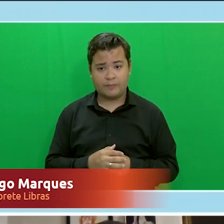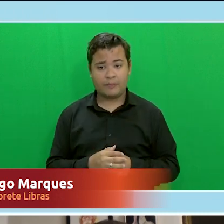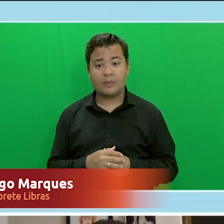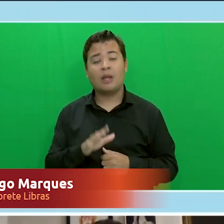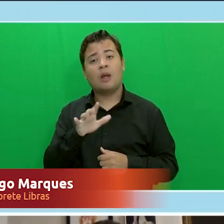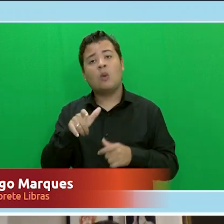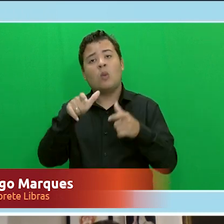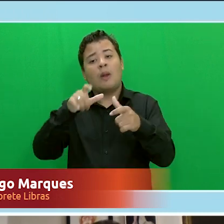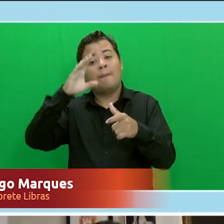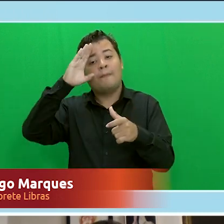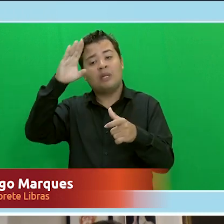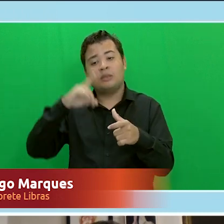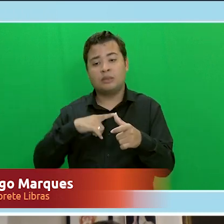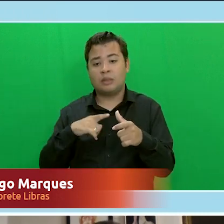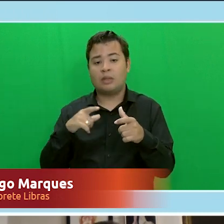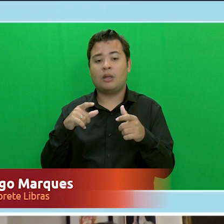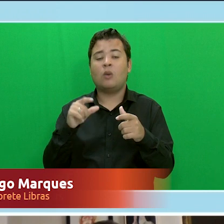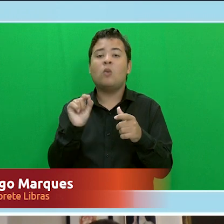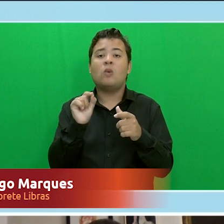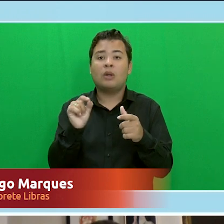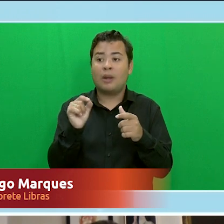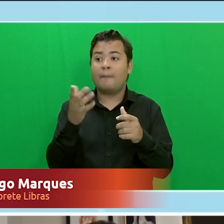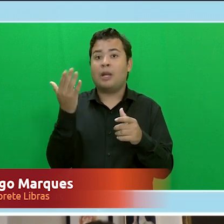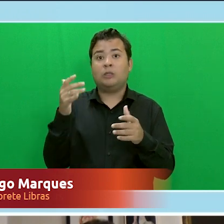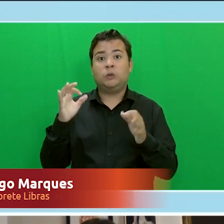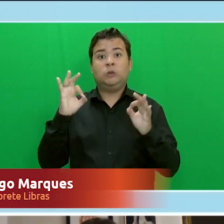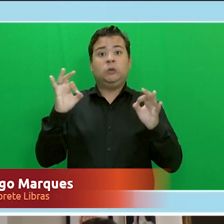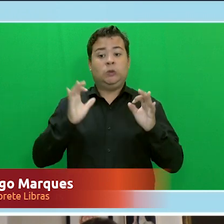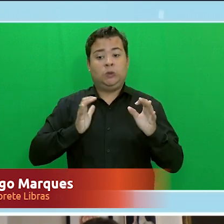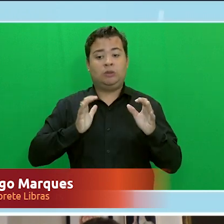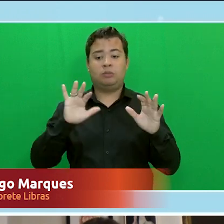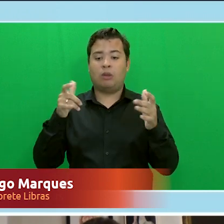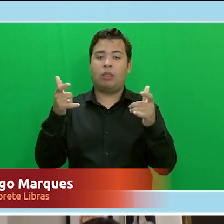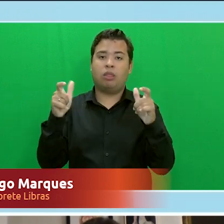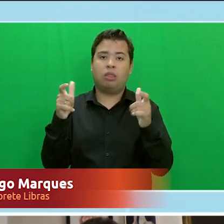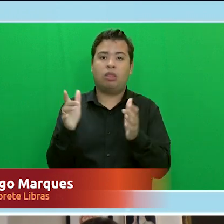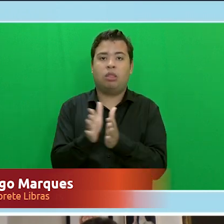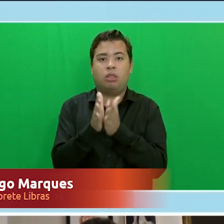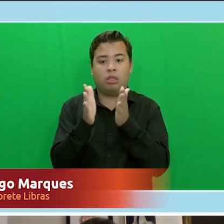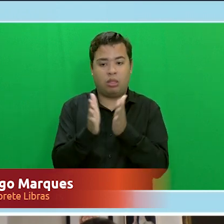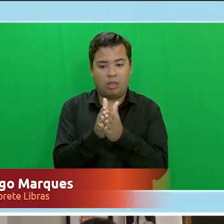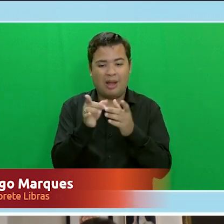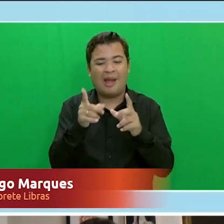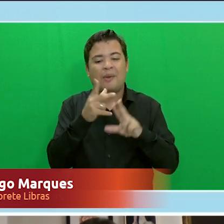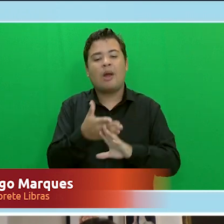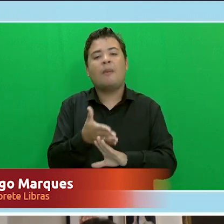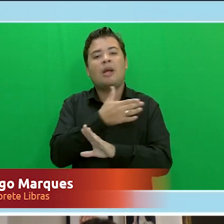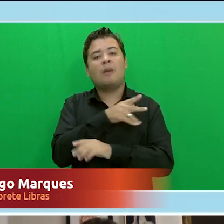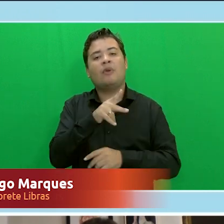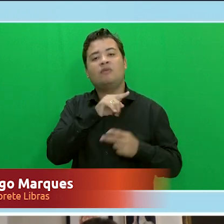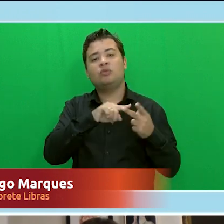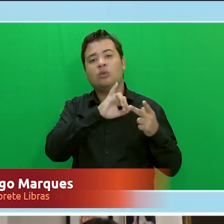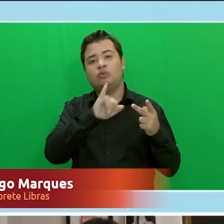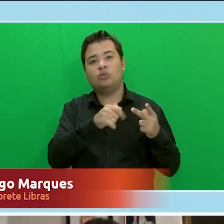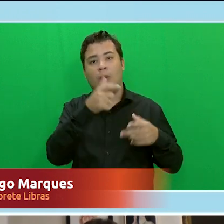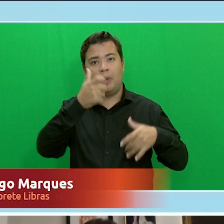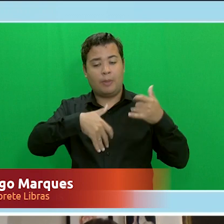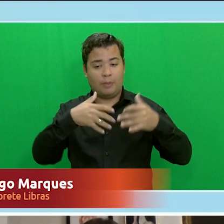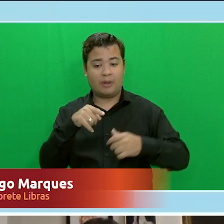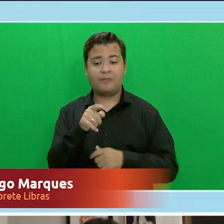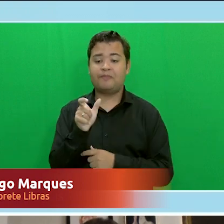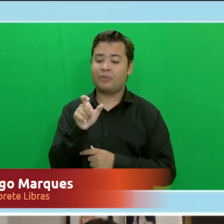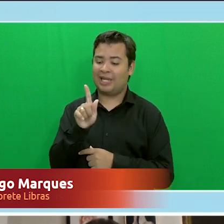empobrecimento dele, entre aspas, desse processo de ocupação que o professor João estava falando anteriormente.